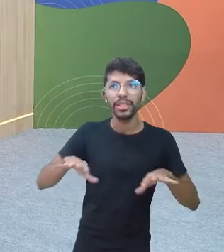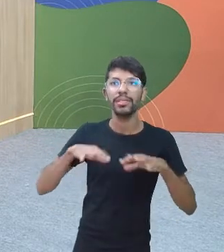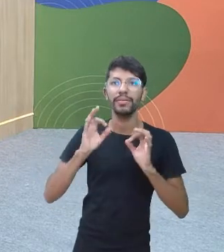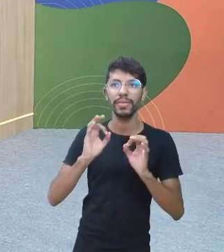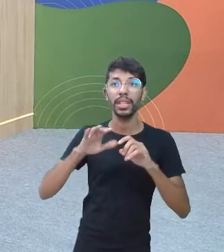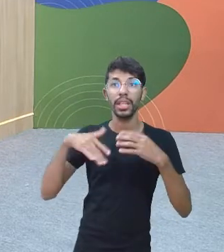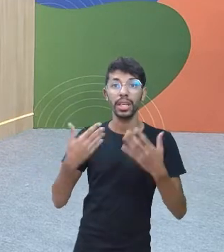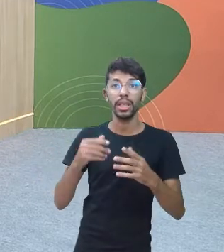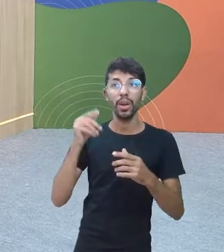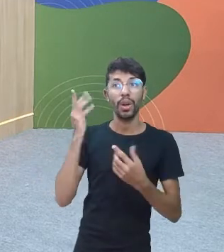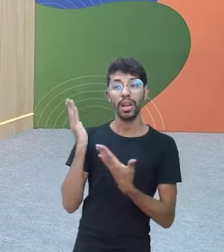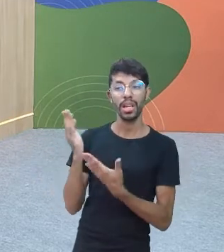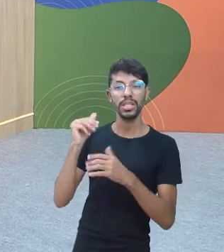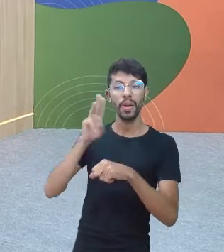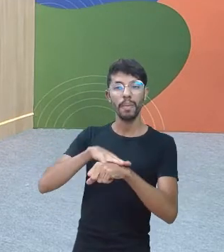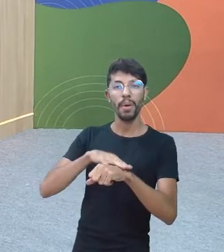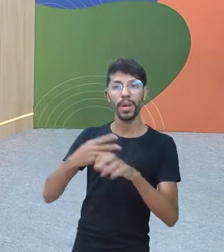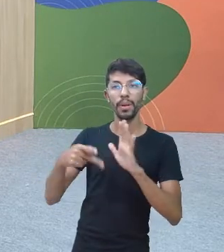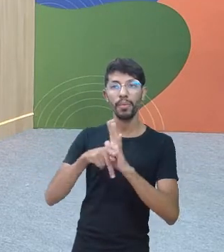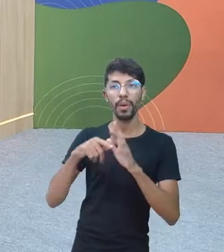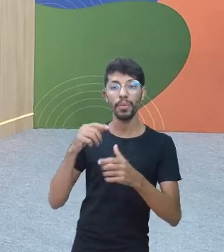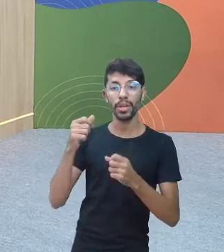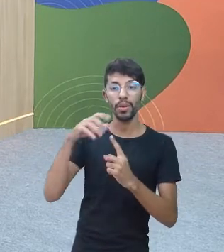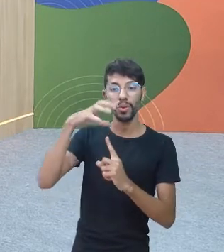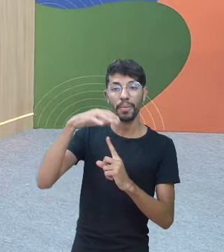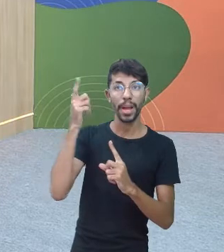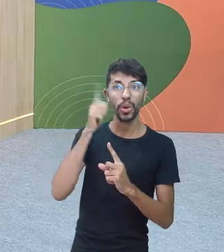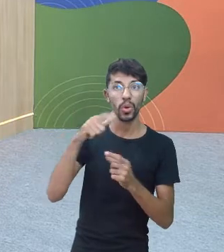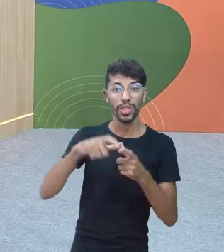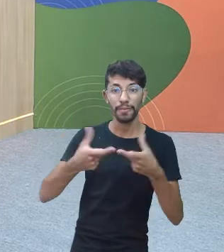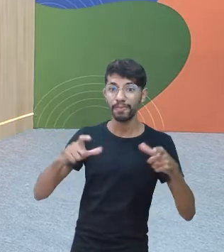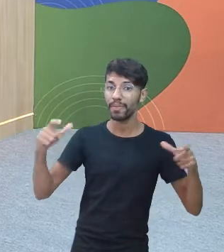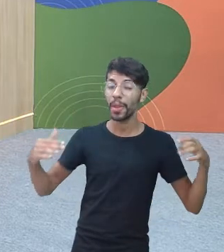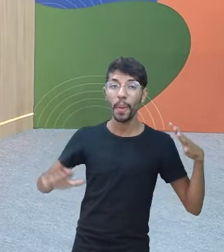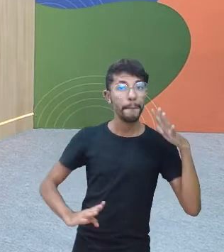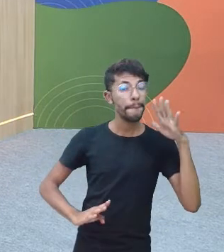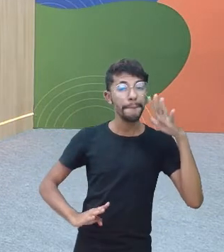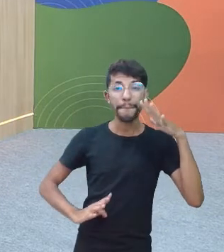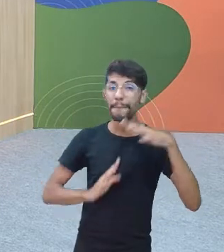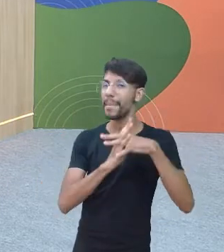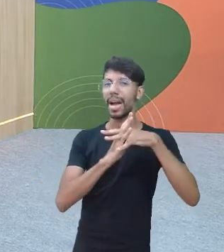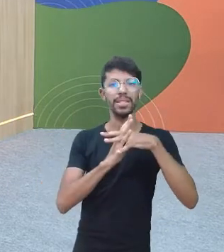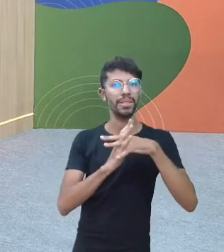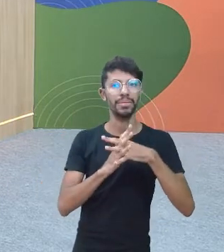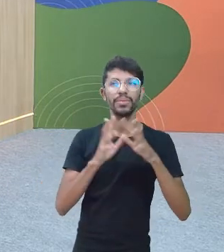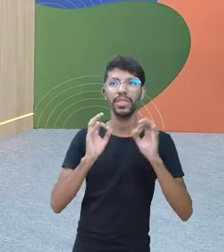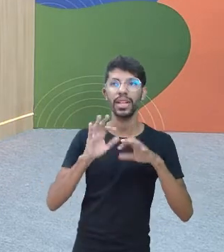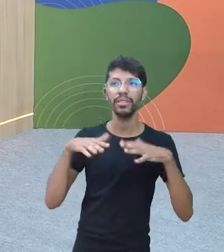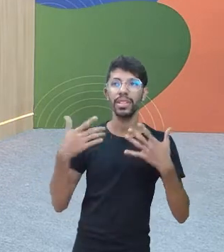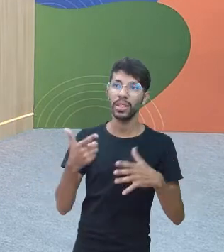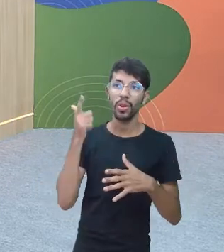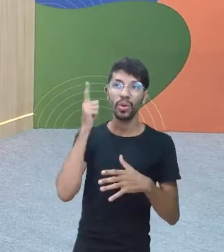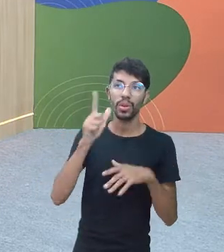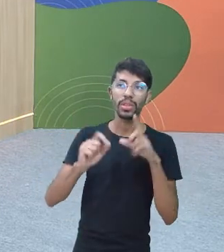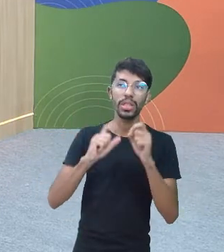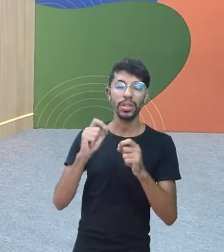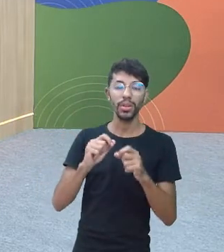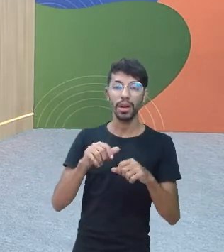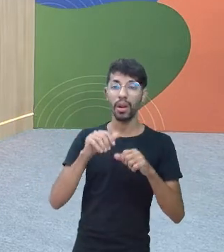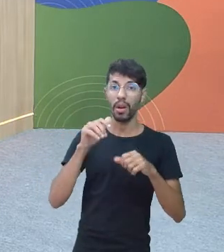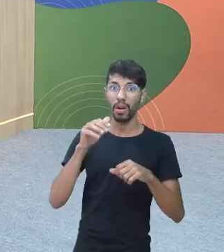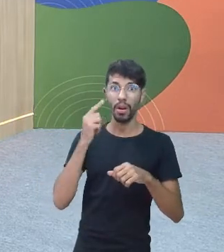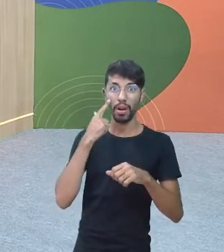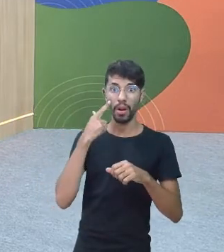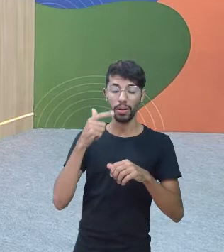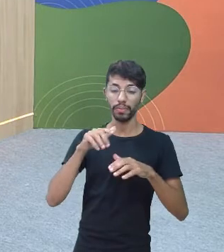máximo que pôde, e a partir daí eles começaram a tentar manter o território, ou seja, deixa o território do jeito que está aí, e a gente vai